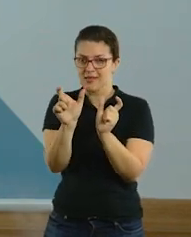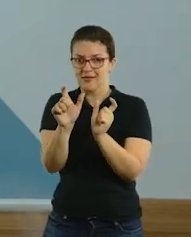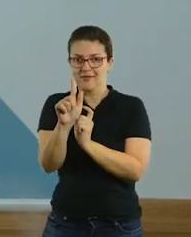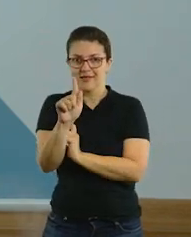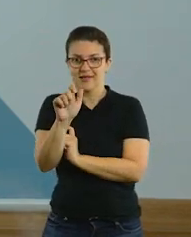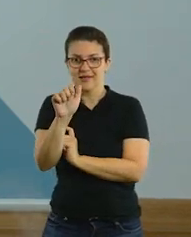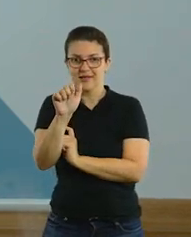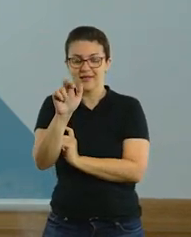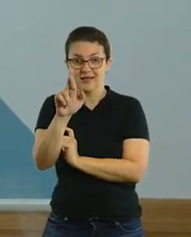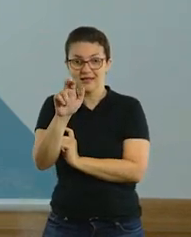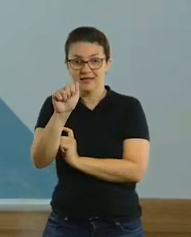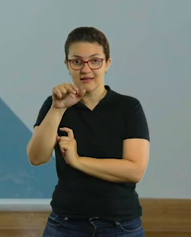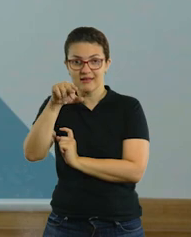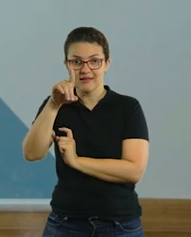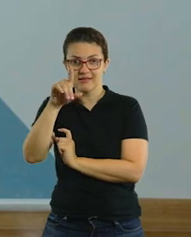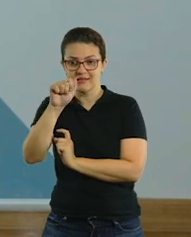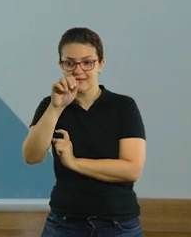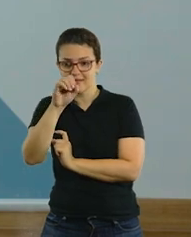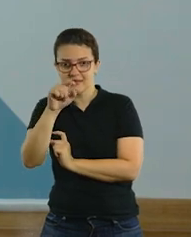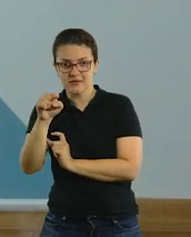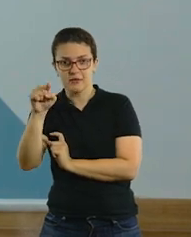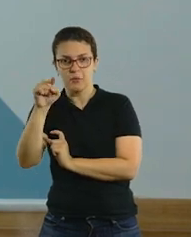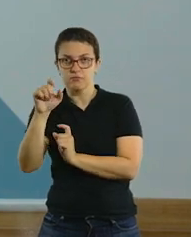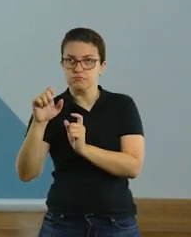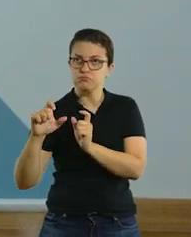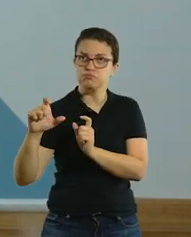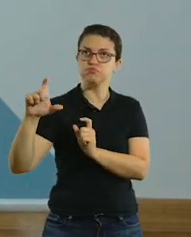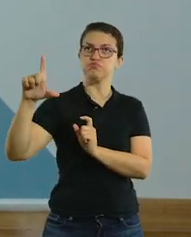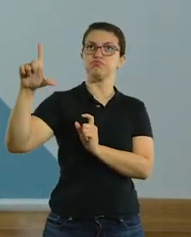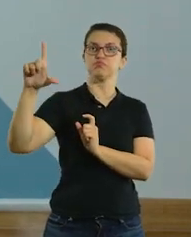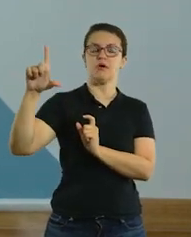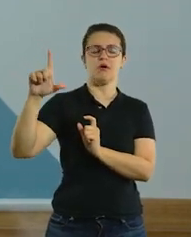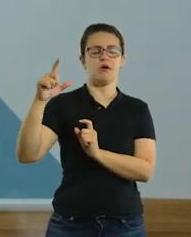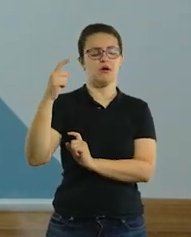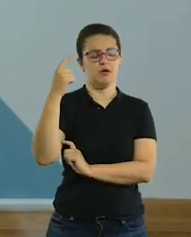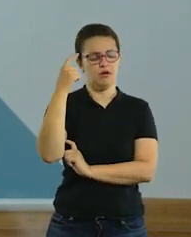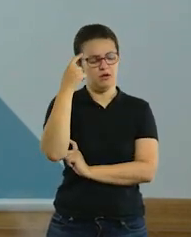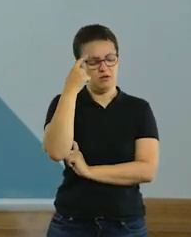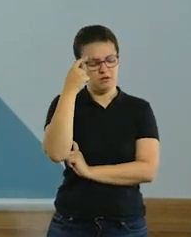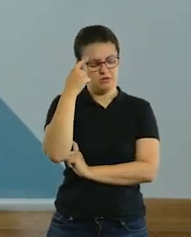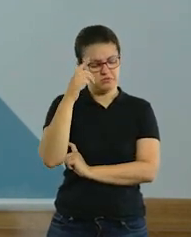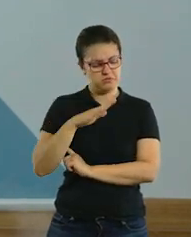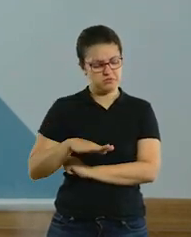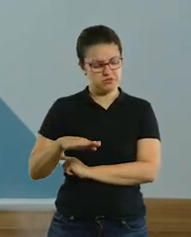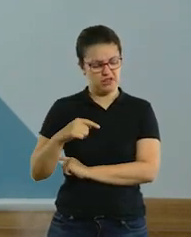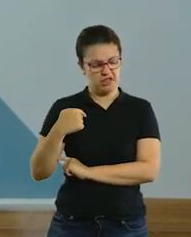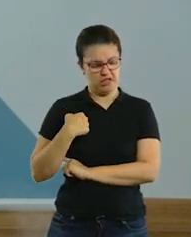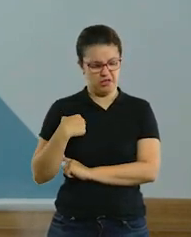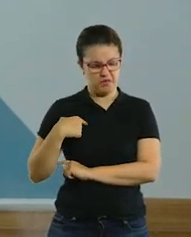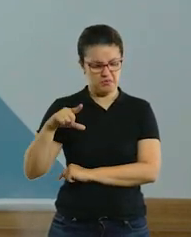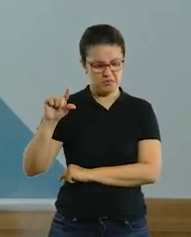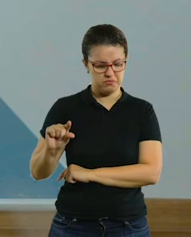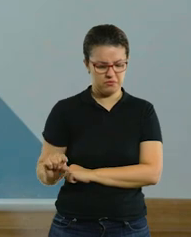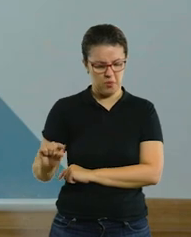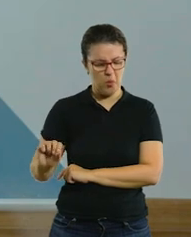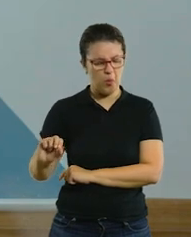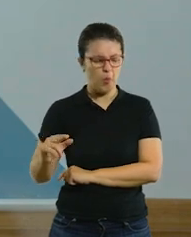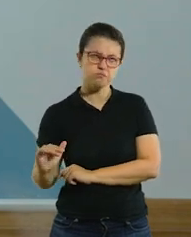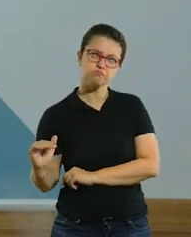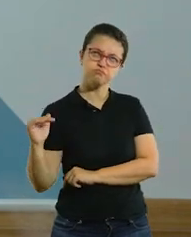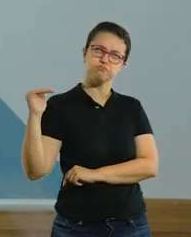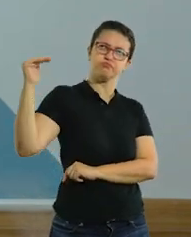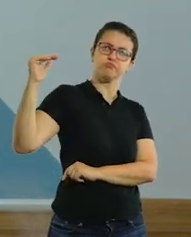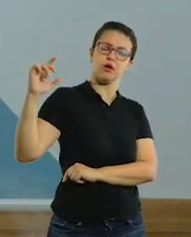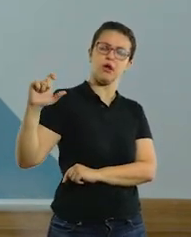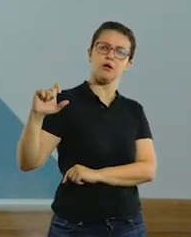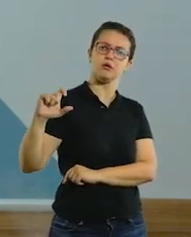diferentes. A criança, ela imagina, eu sou pequeno ou sou grandão? No texto